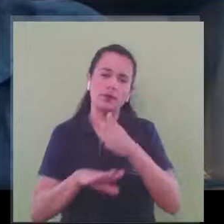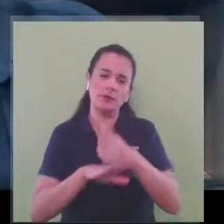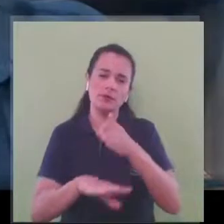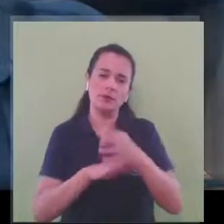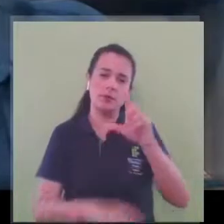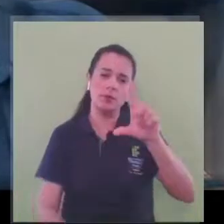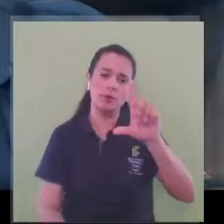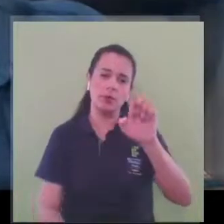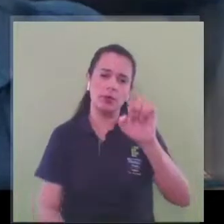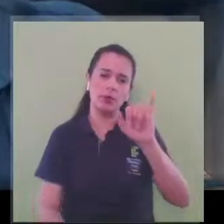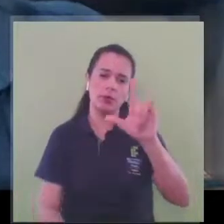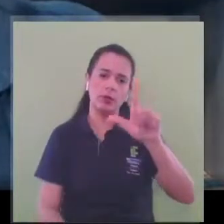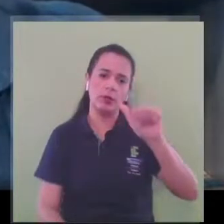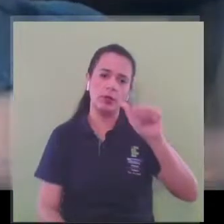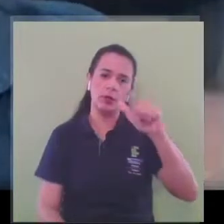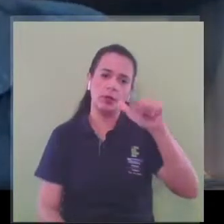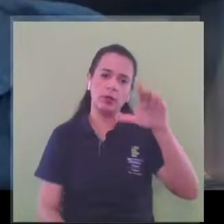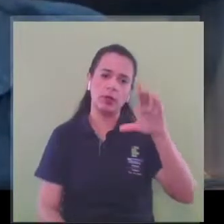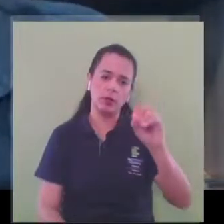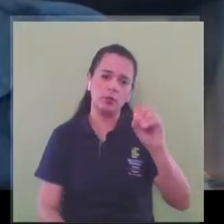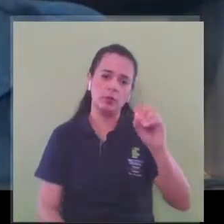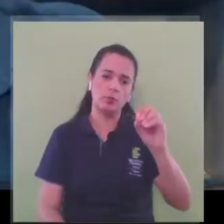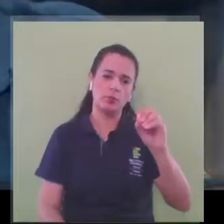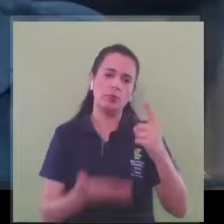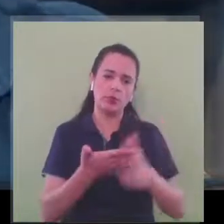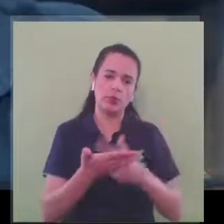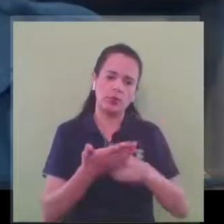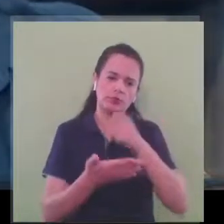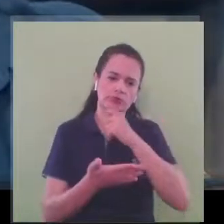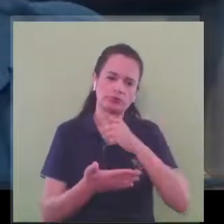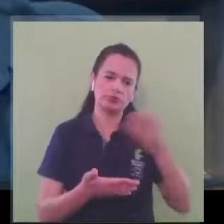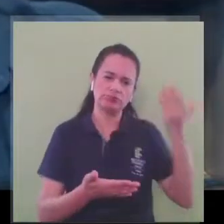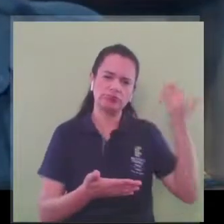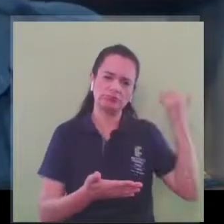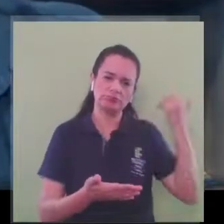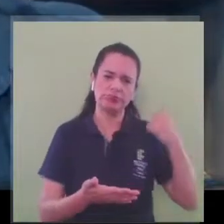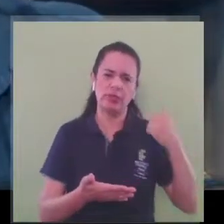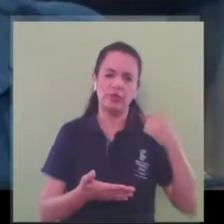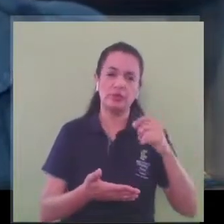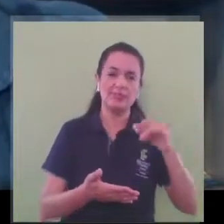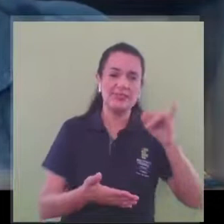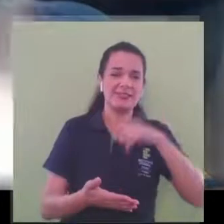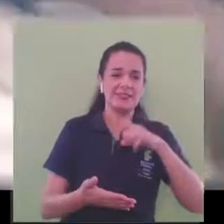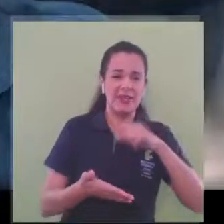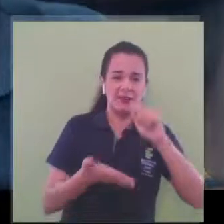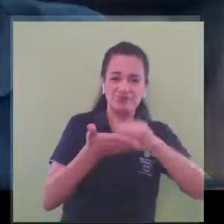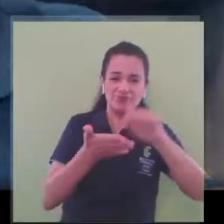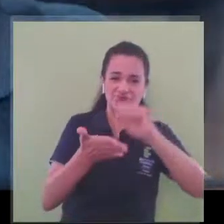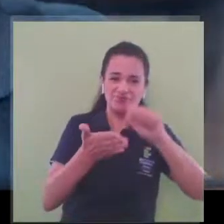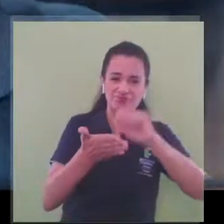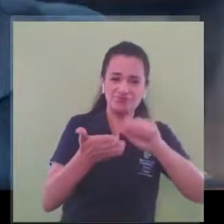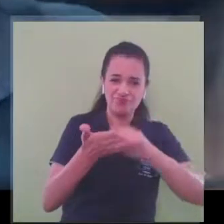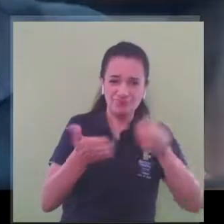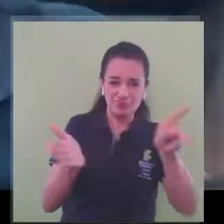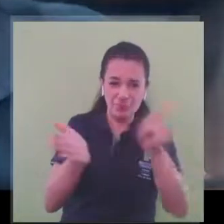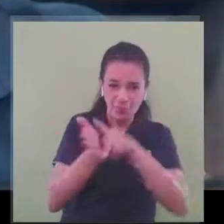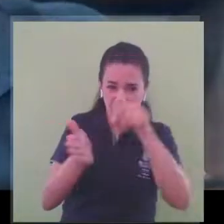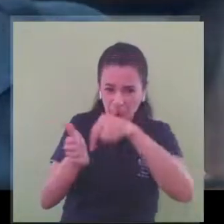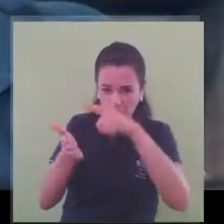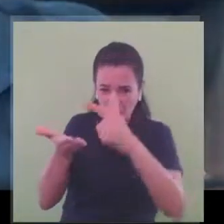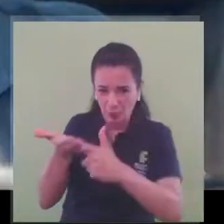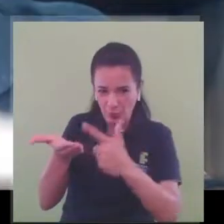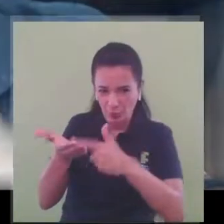nesses leilões eles descartam de pronto os livros que estão todos anotados. normalmente esses livros vão ou para o